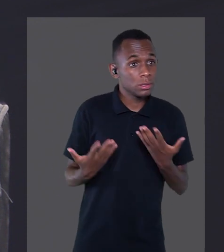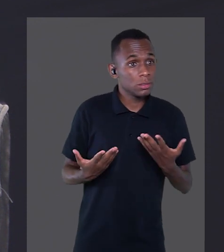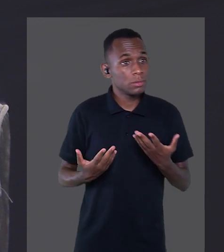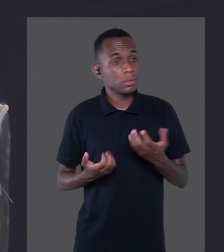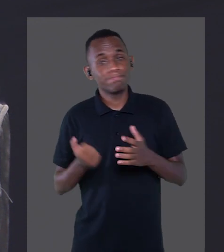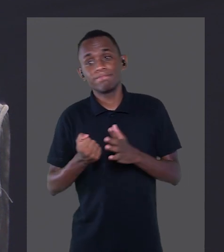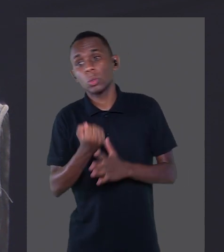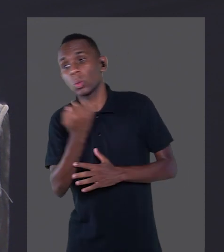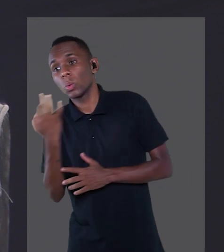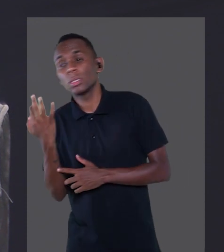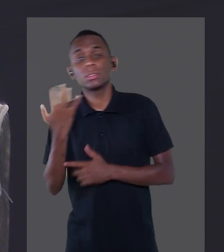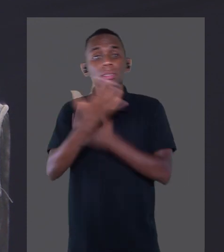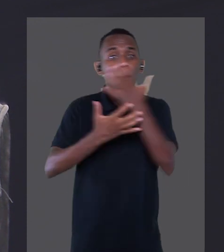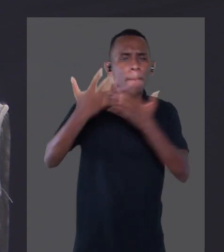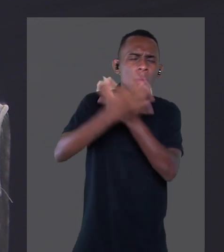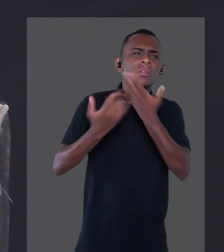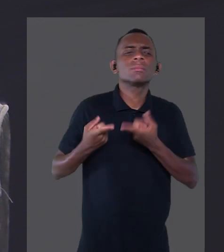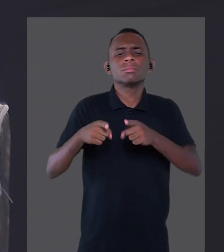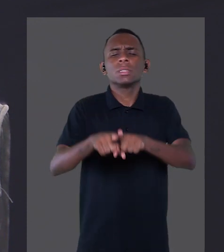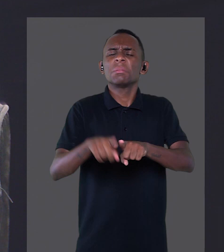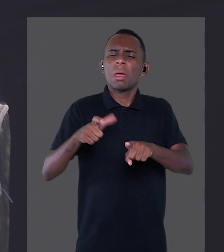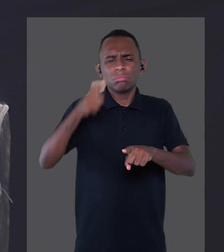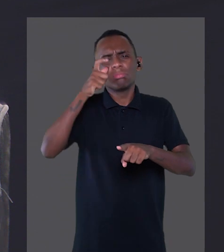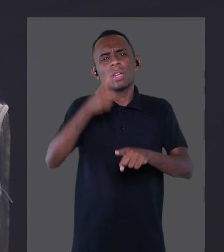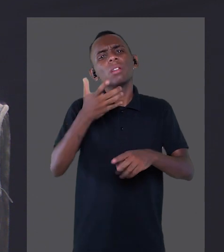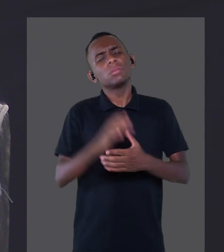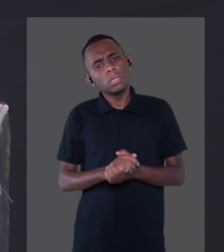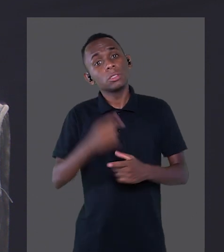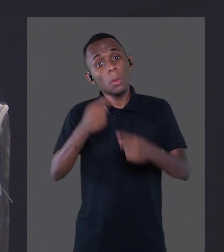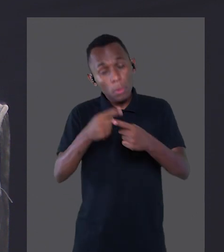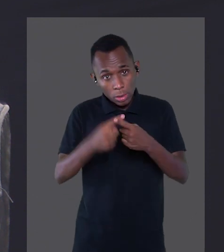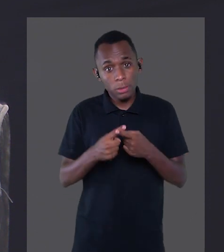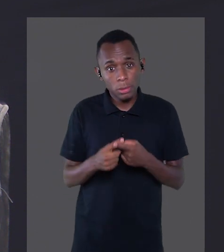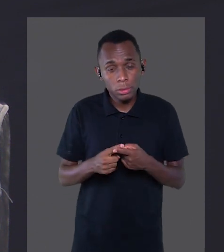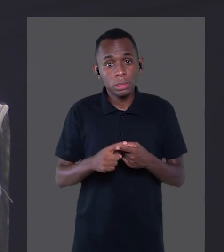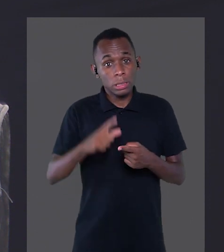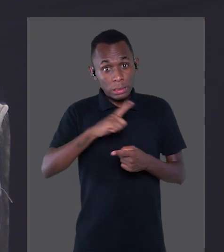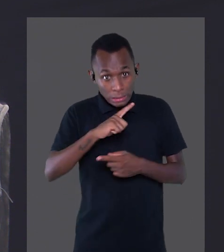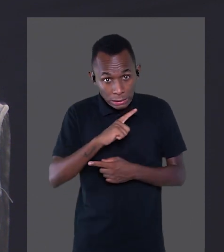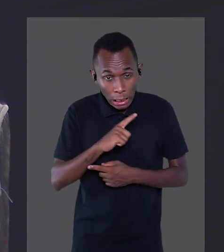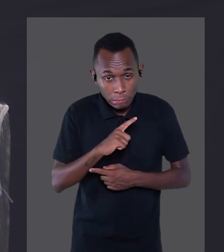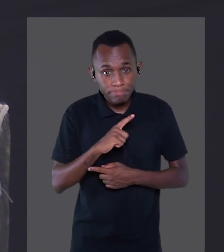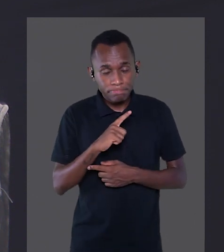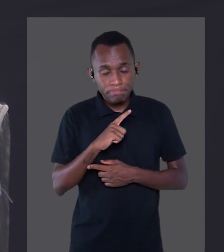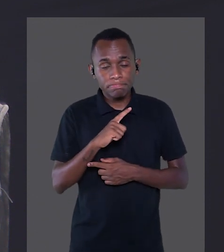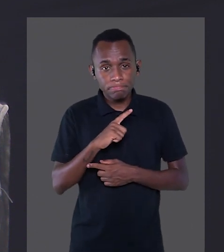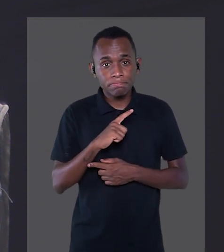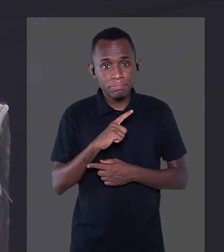discos mais. Essa coisa de parceria é muito curiosa, né? Porque tem muito